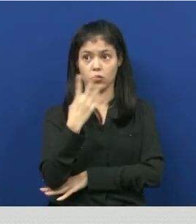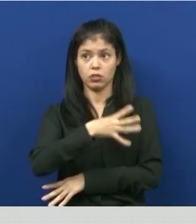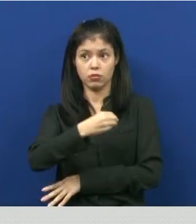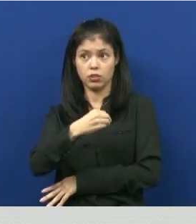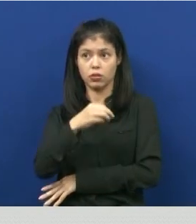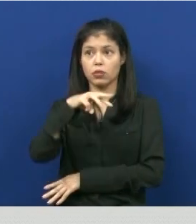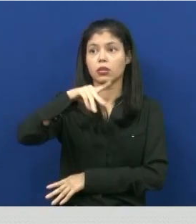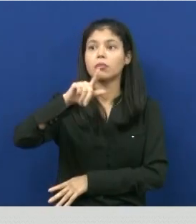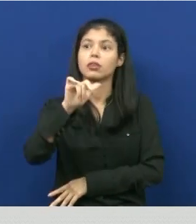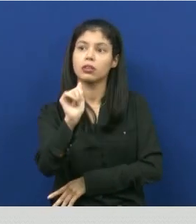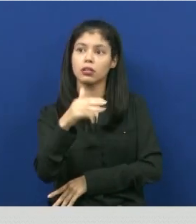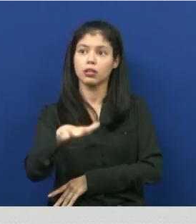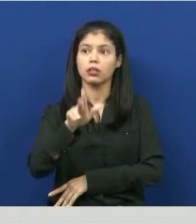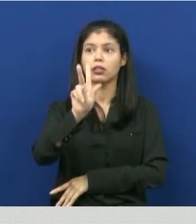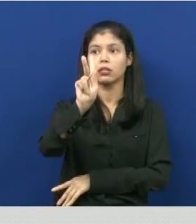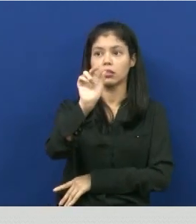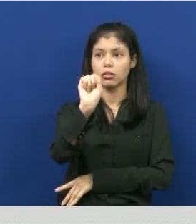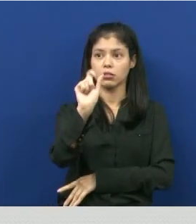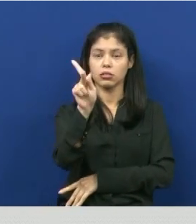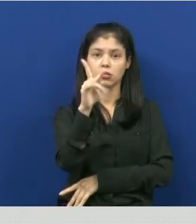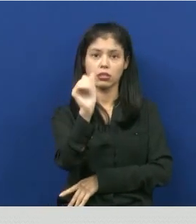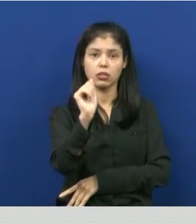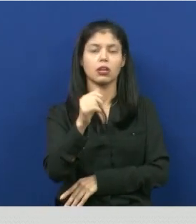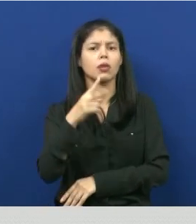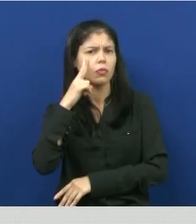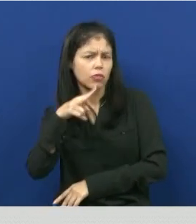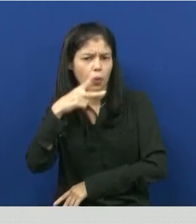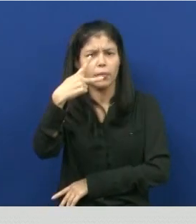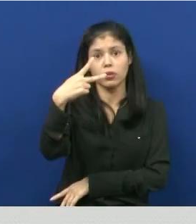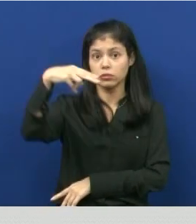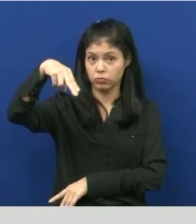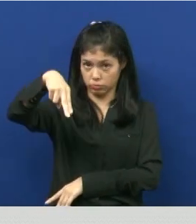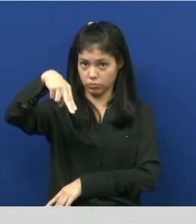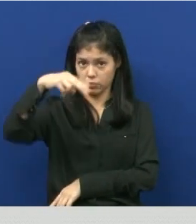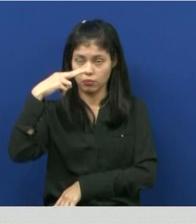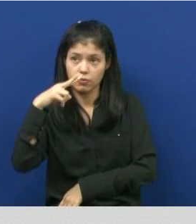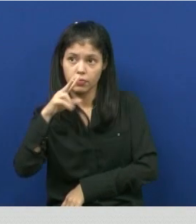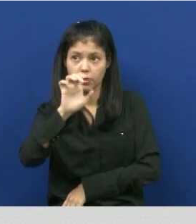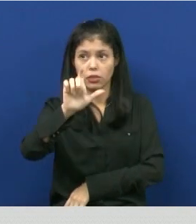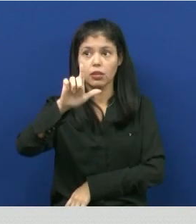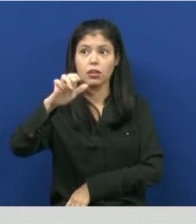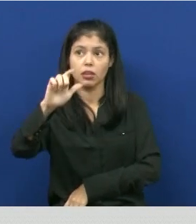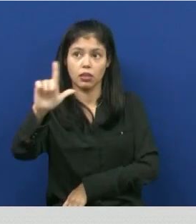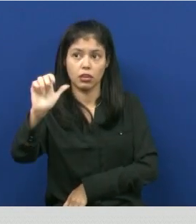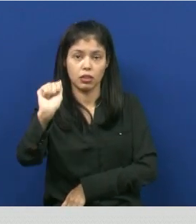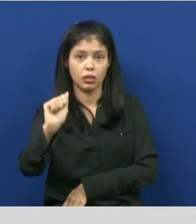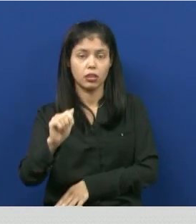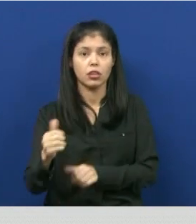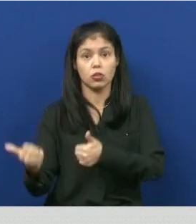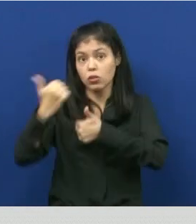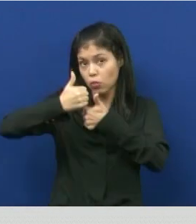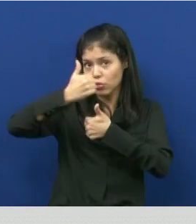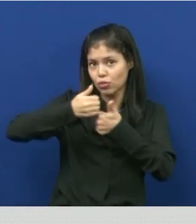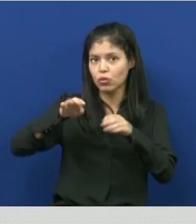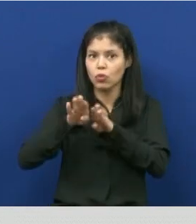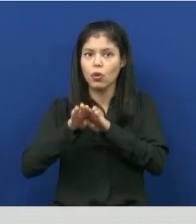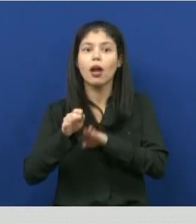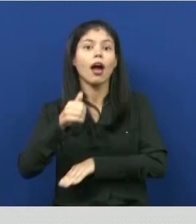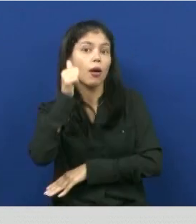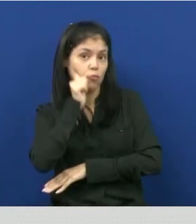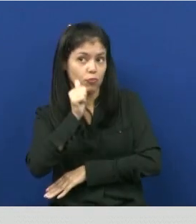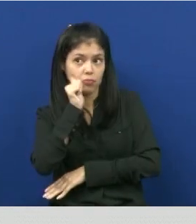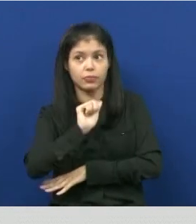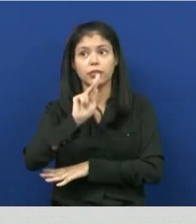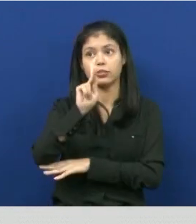Sasha. Como podem ver, o pronome pessoal ella está substituindo a Shakira, porque já nos referimos a